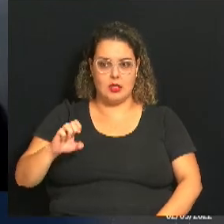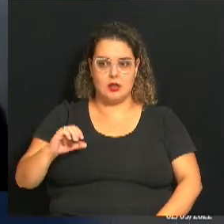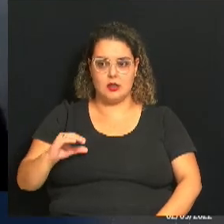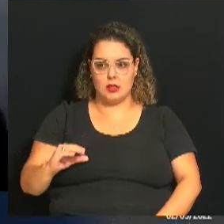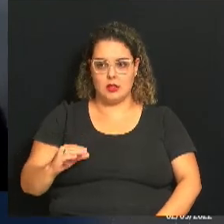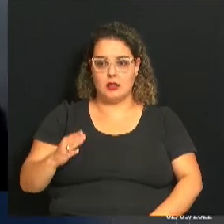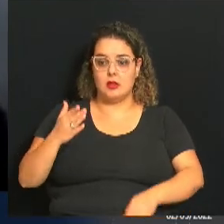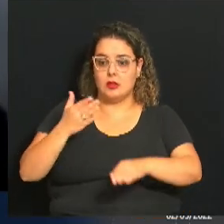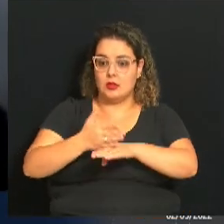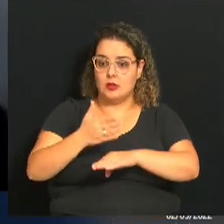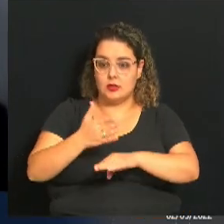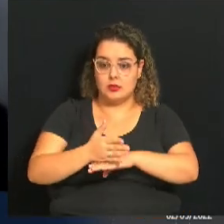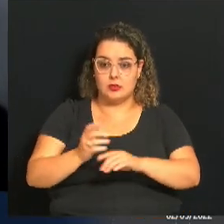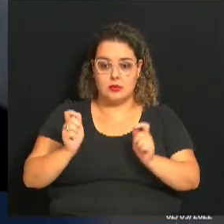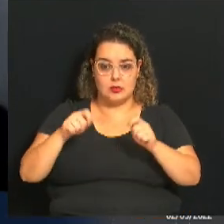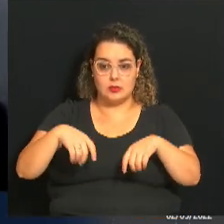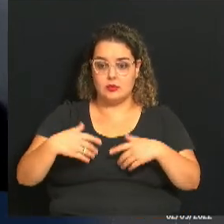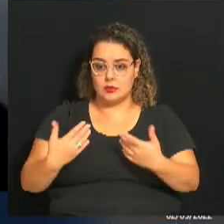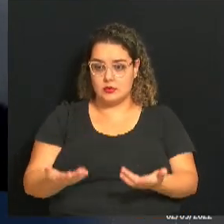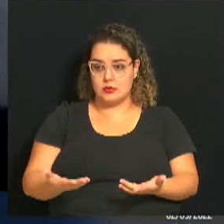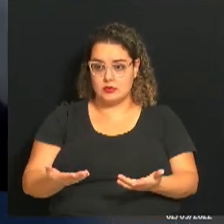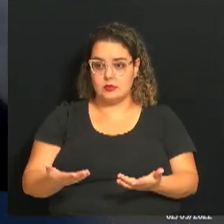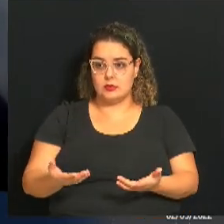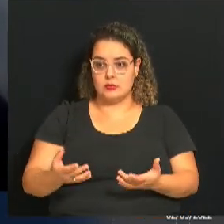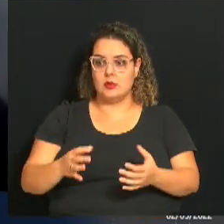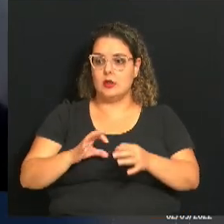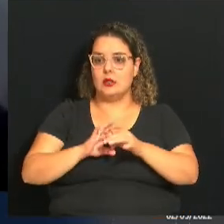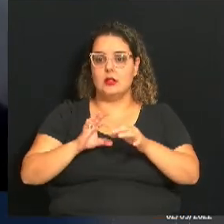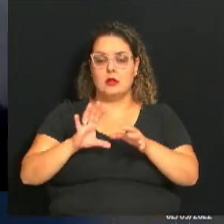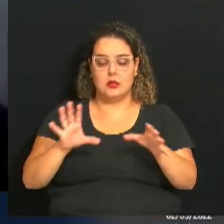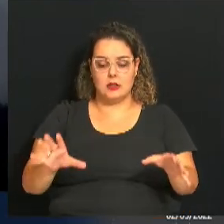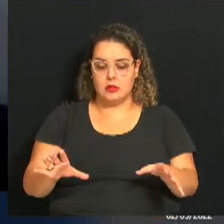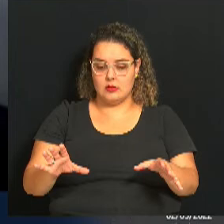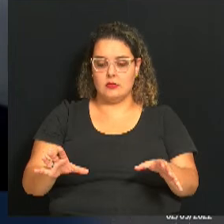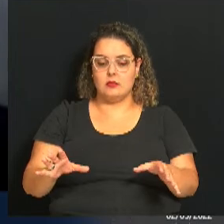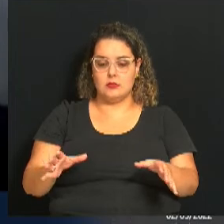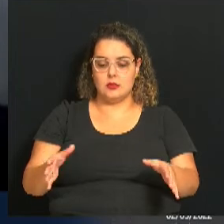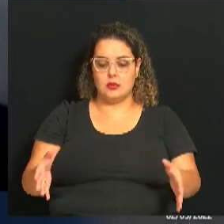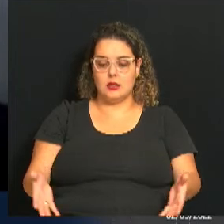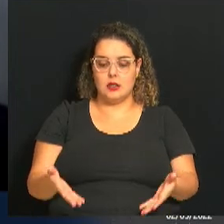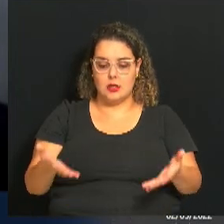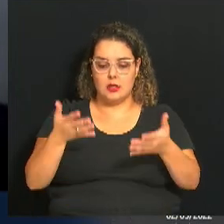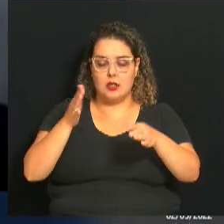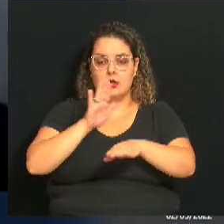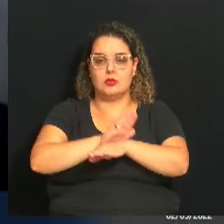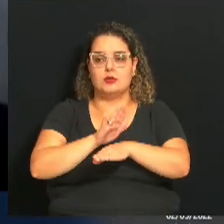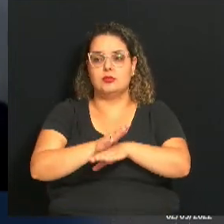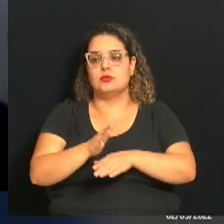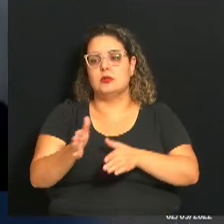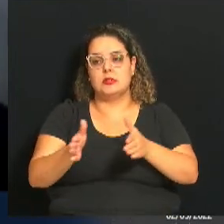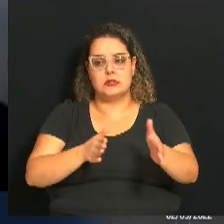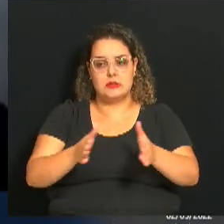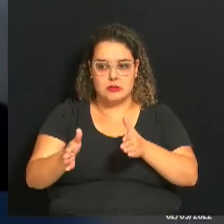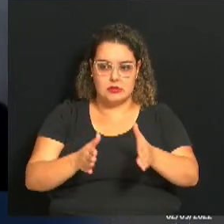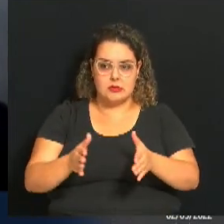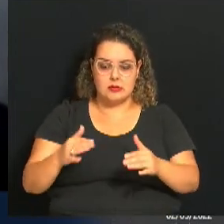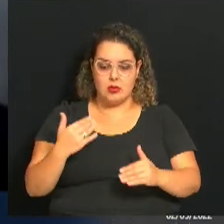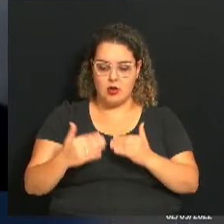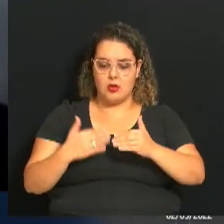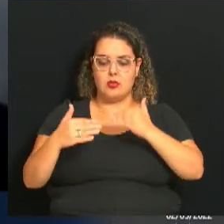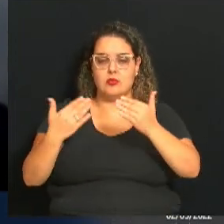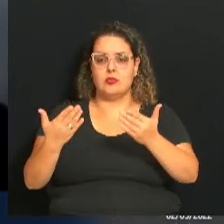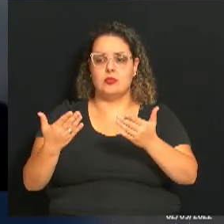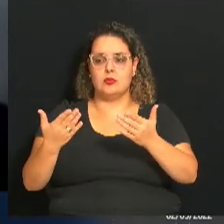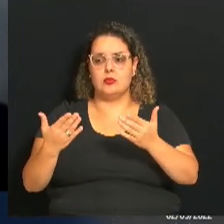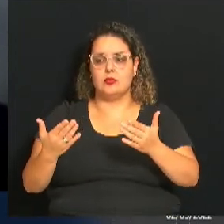do possível que eles nos solicitam, a gente está ali à disposição para ajudar na questão da acessibilidade, na questão do desenvolvimento do desenho